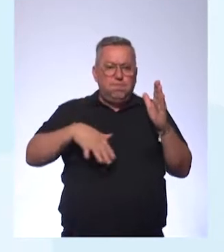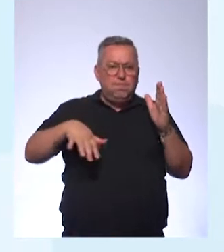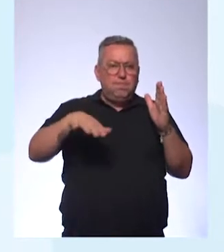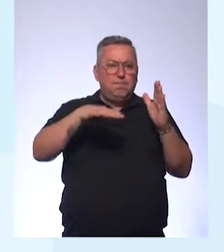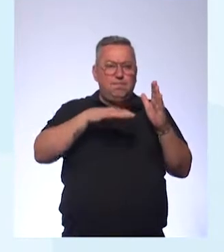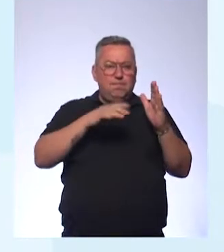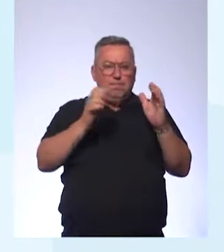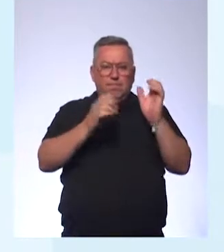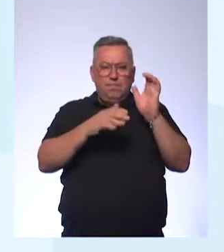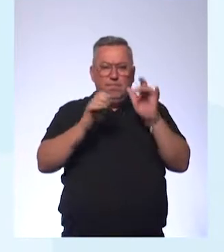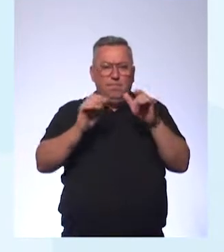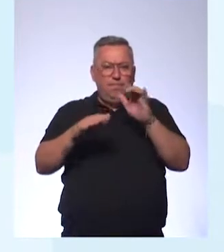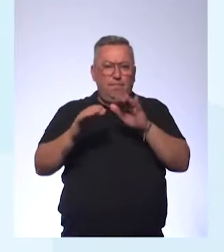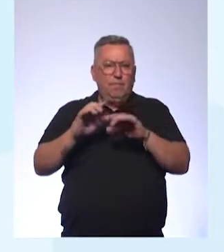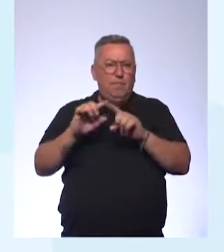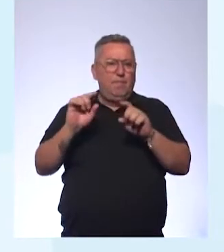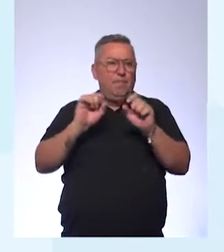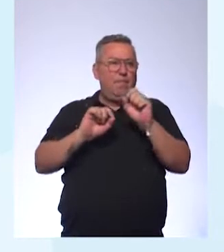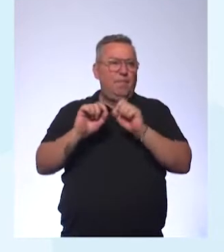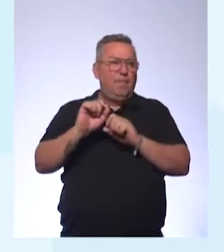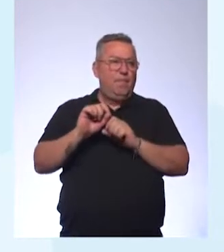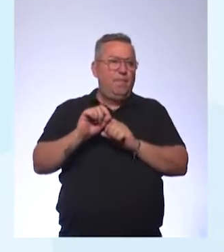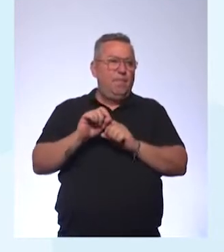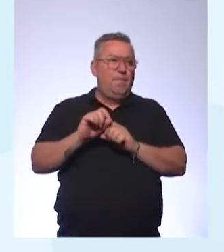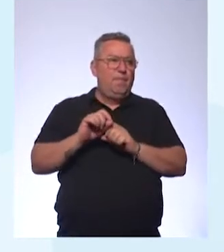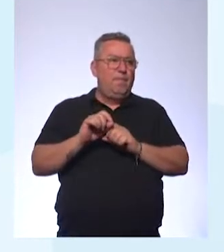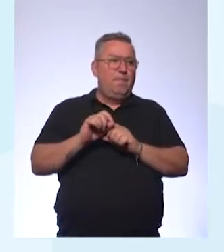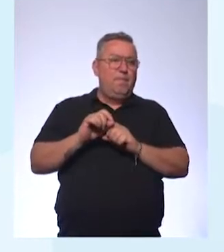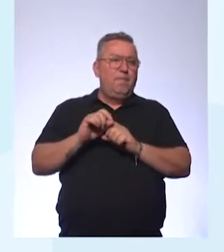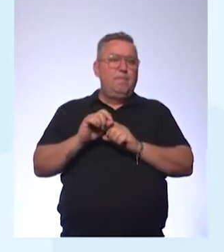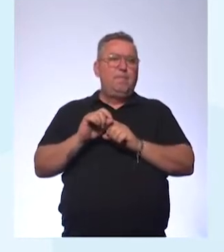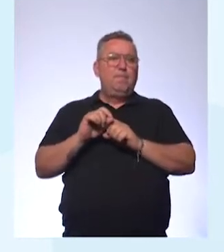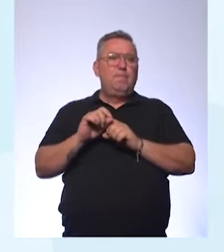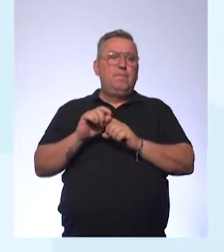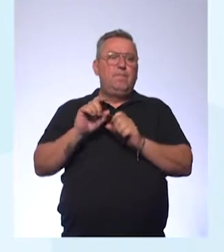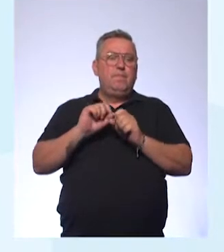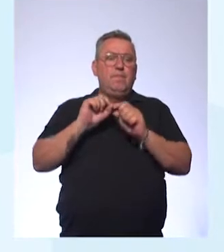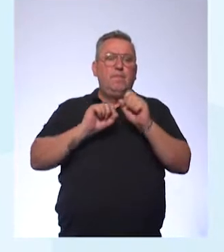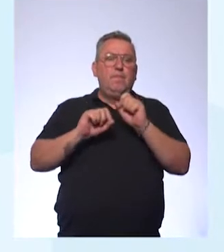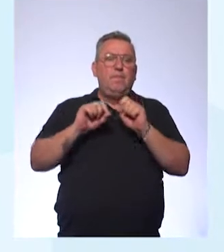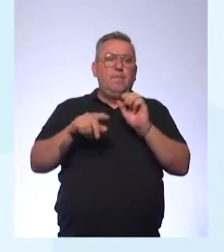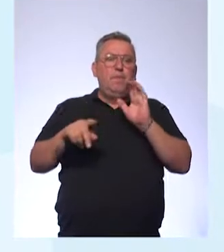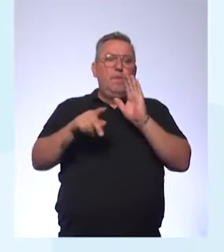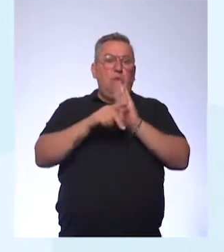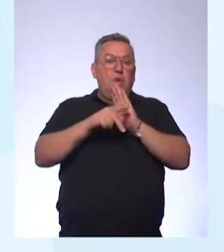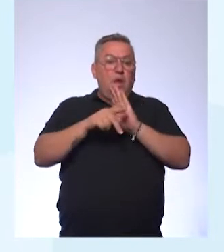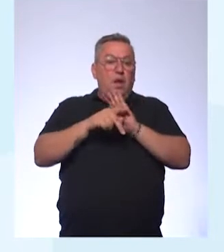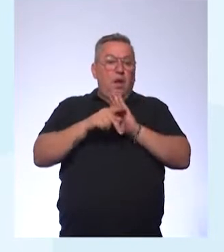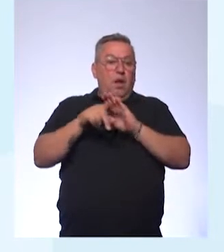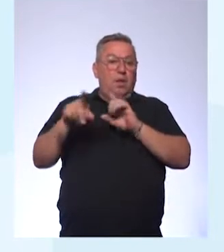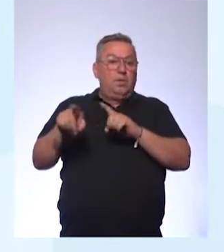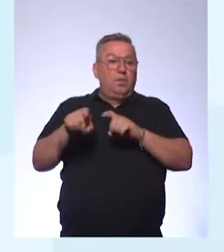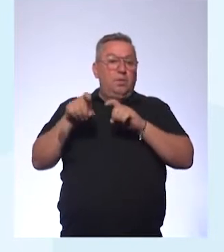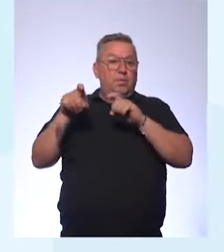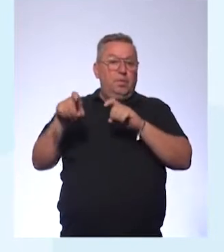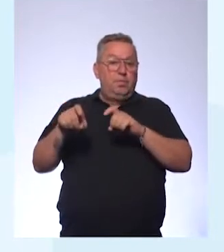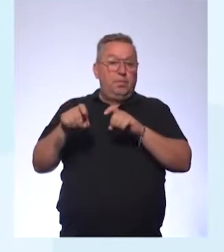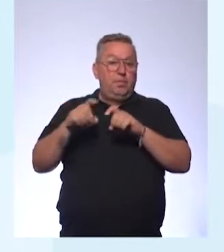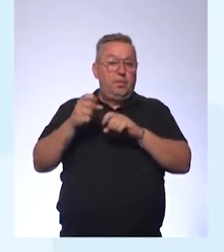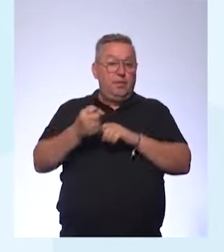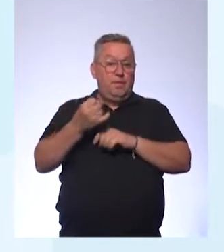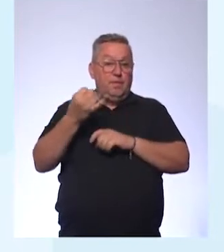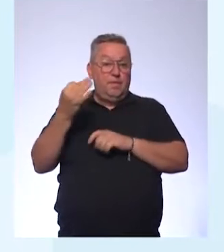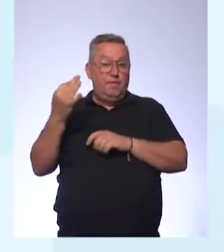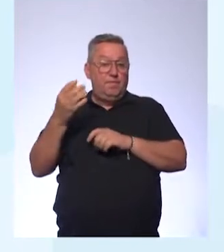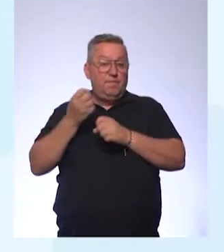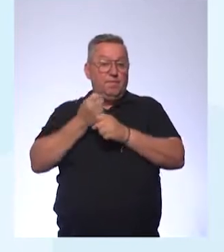eram alojados e faziam parte da grande propriedade rural. Em muitas delas,